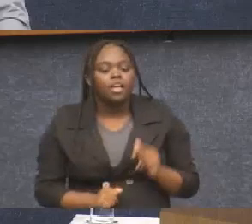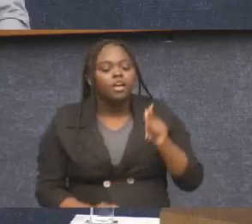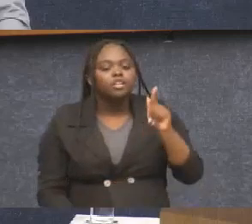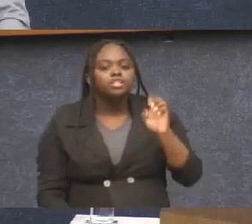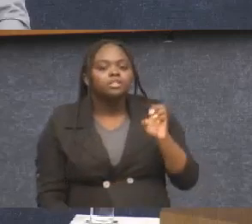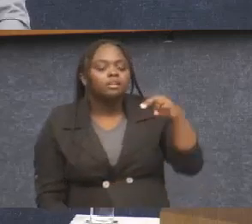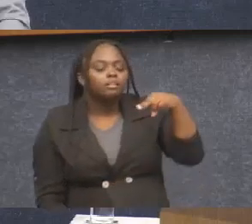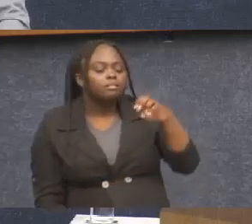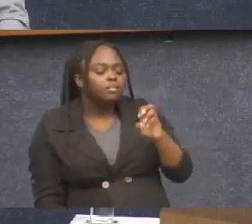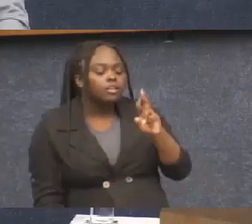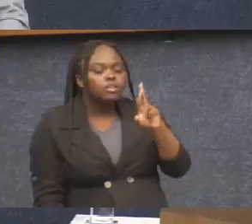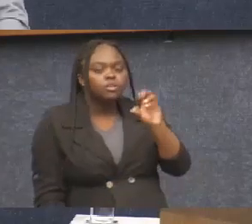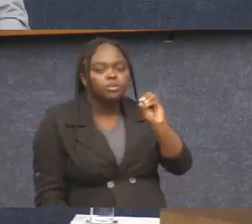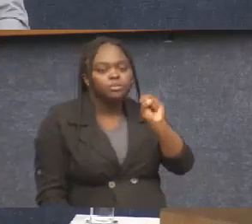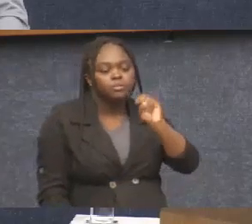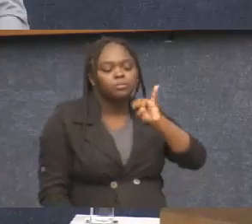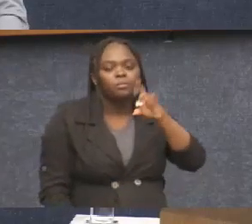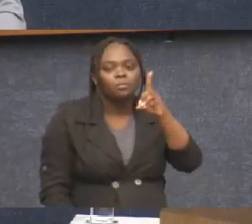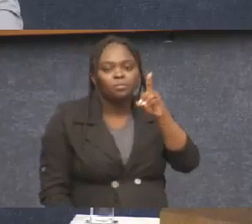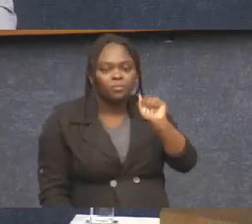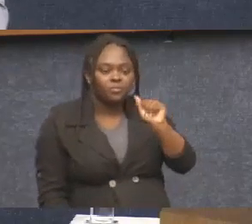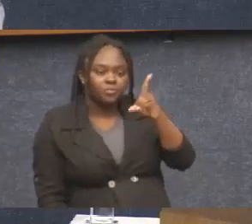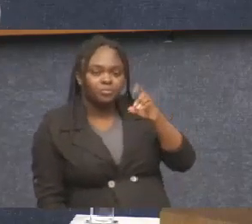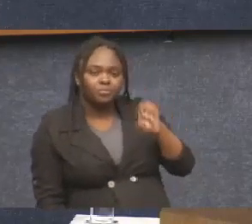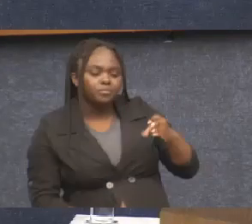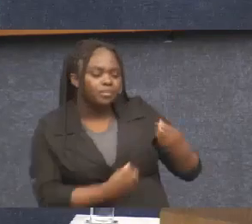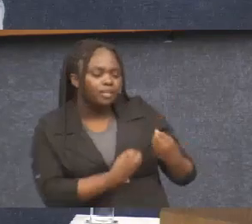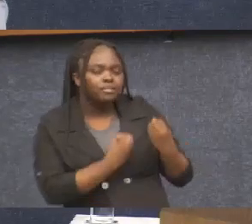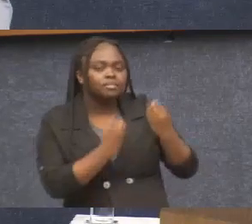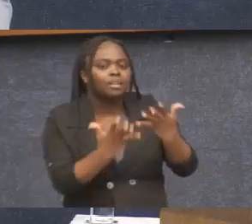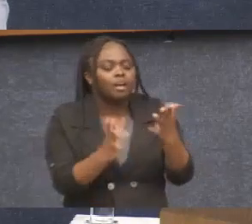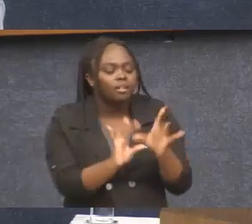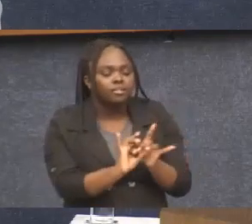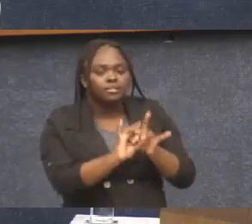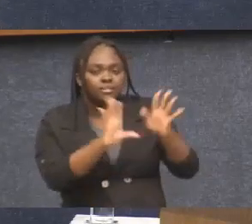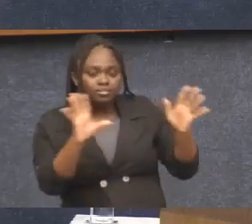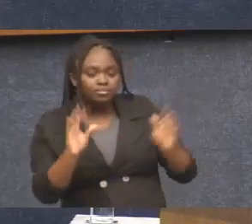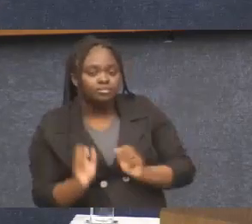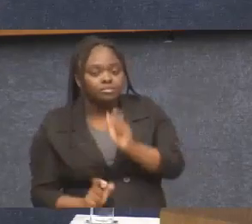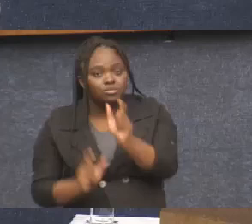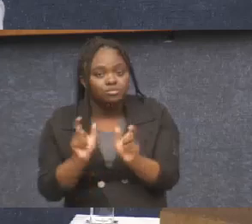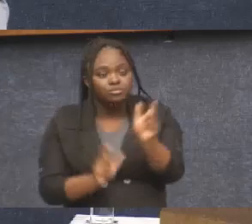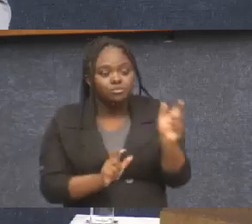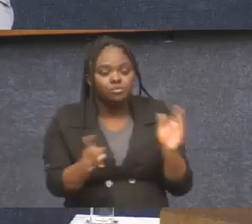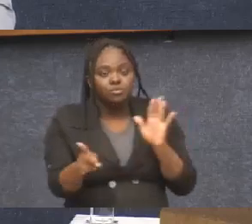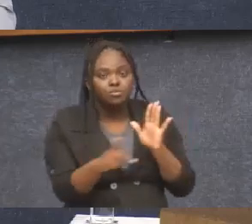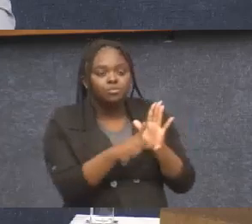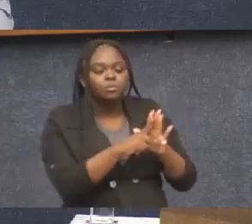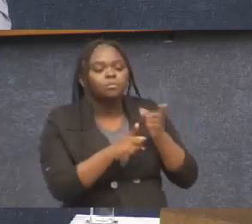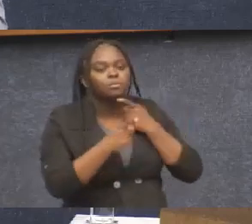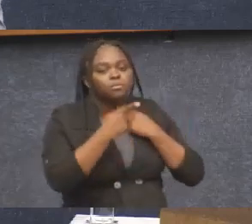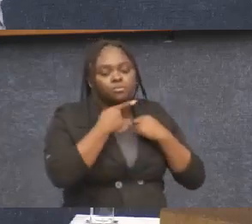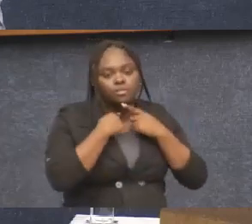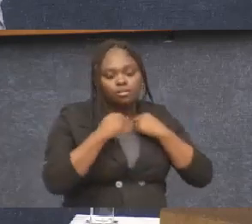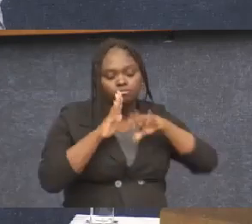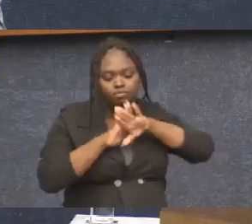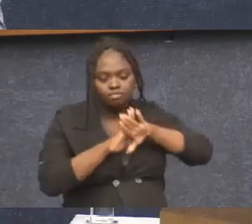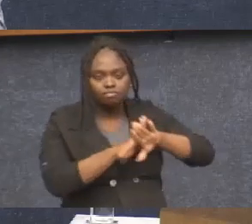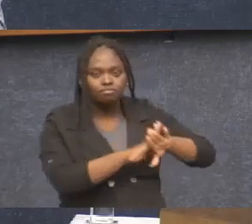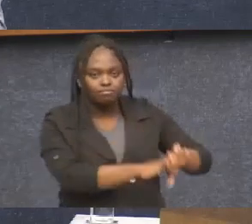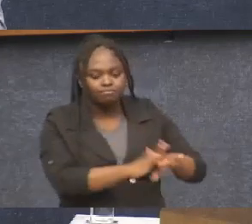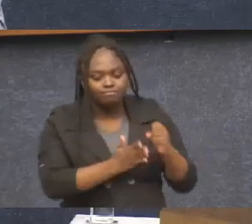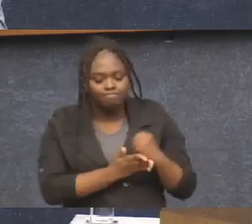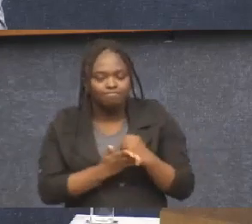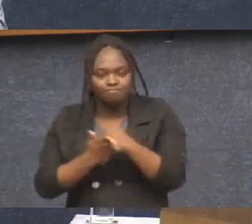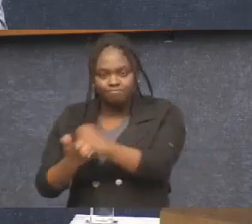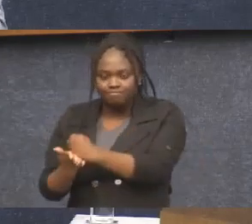Generosidade é uma força de caráter daquele que se dispõe a sacrificar seus próprios interesses em benefício